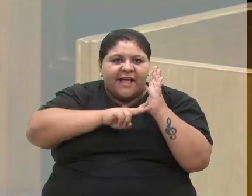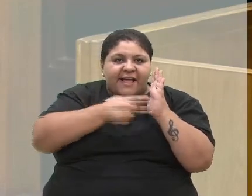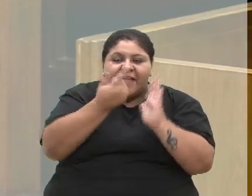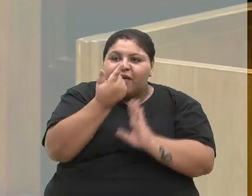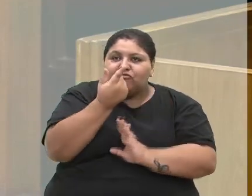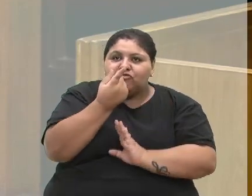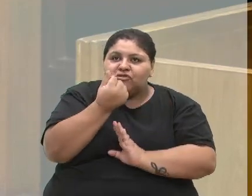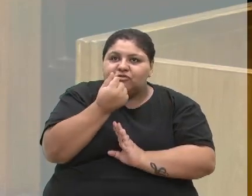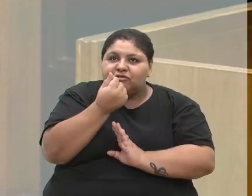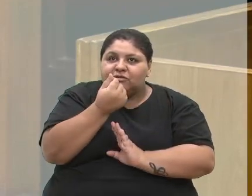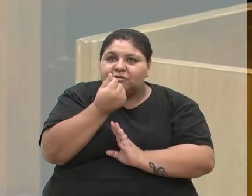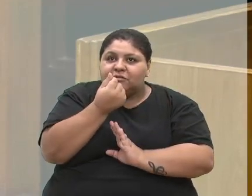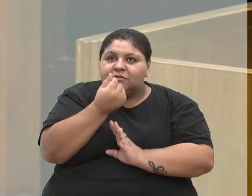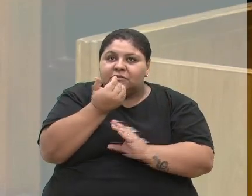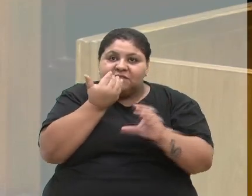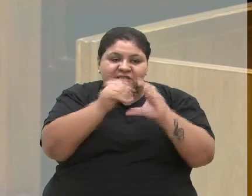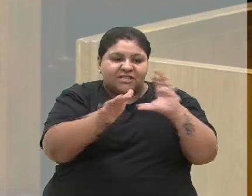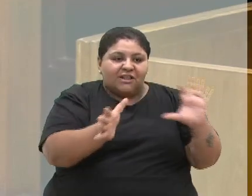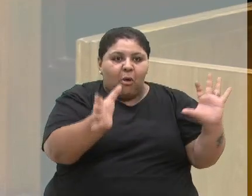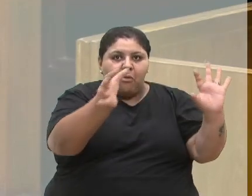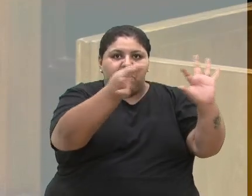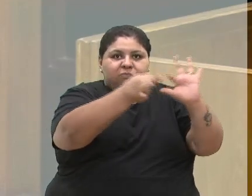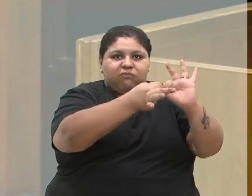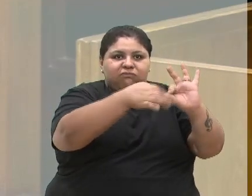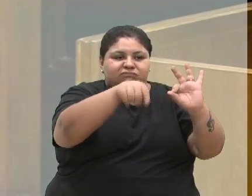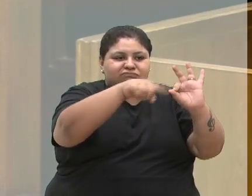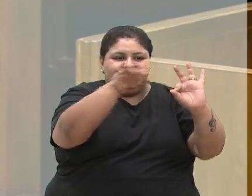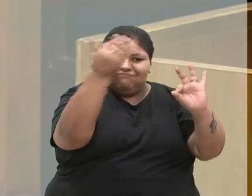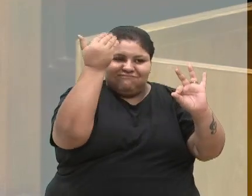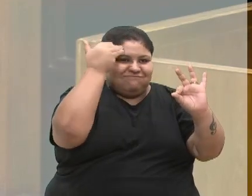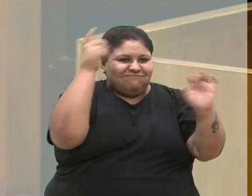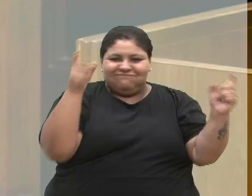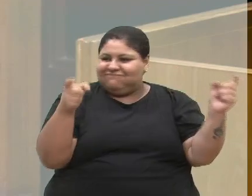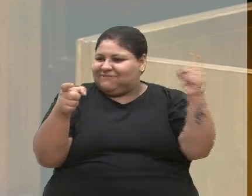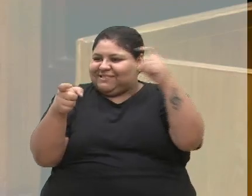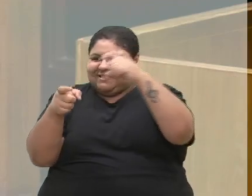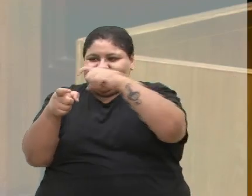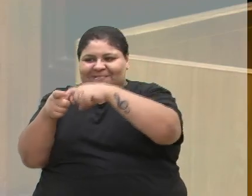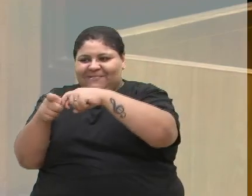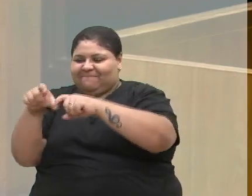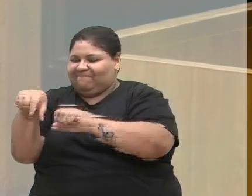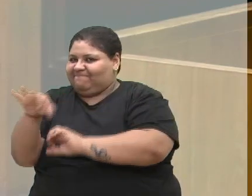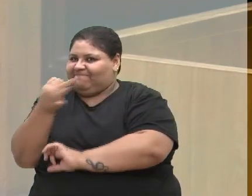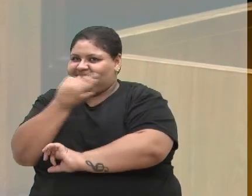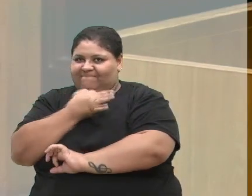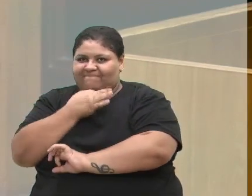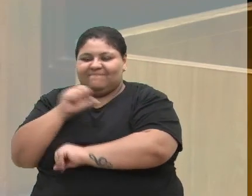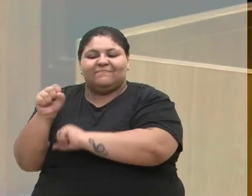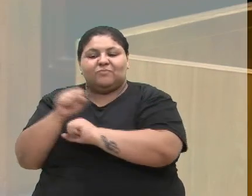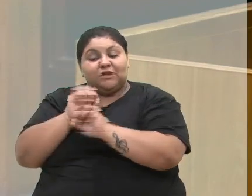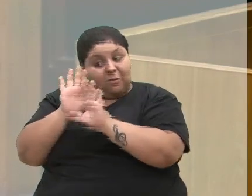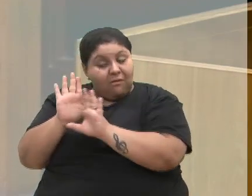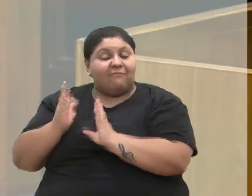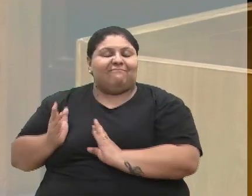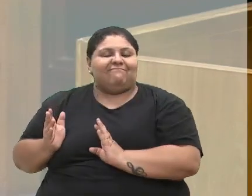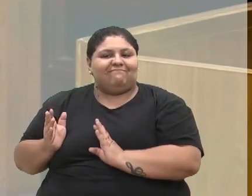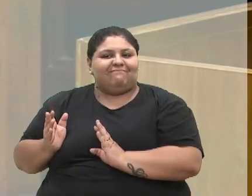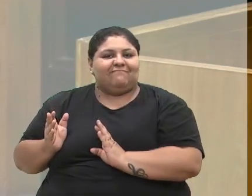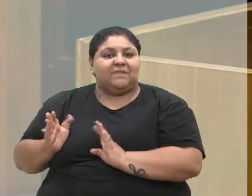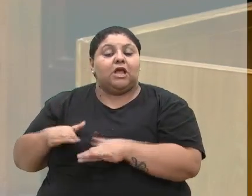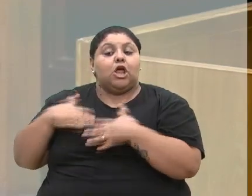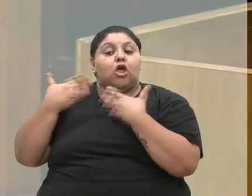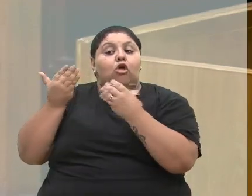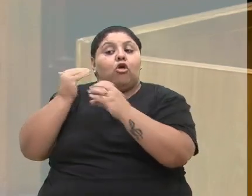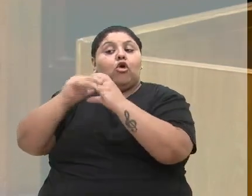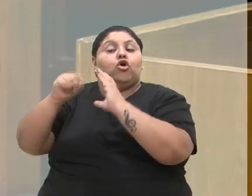vai para a União e que a gente sabe que não volta na integralidade para cá, e a gente poderia manter isso. E para onde vai